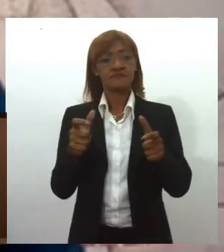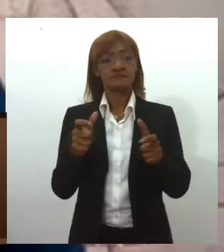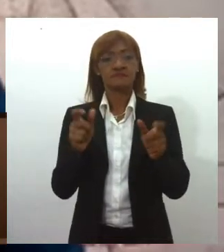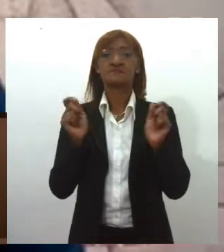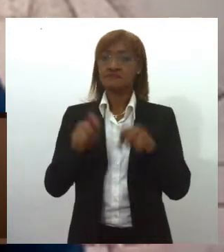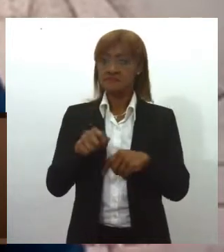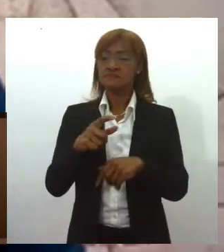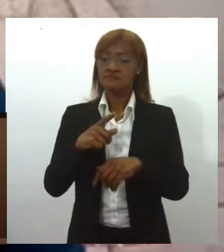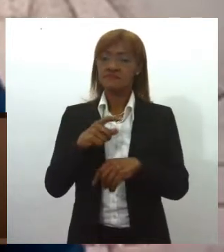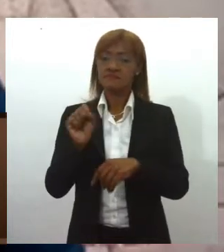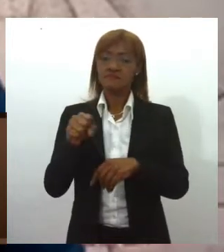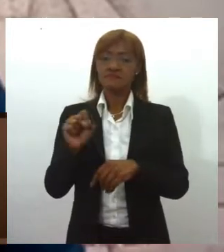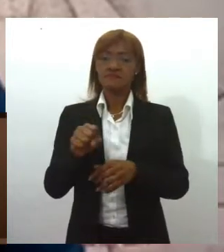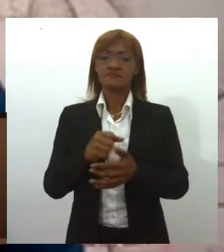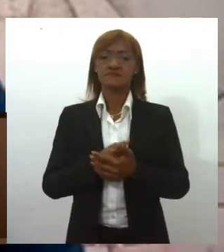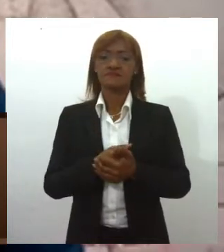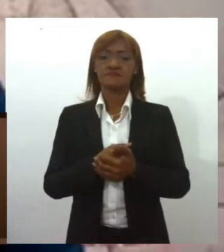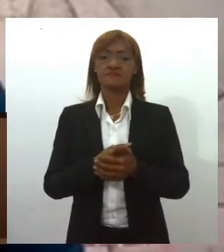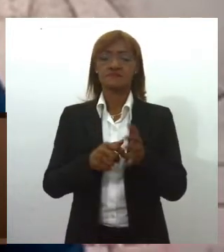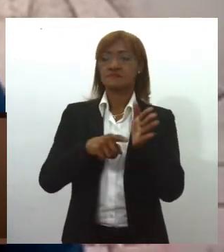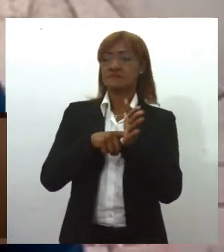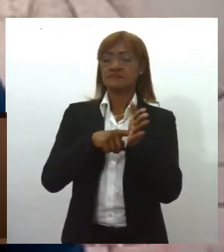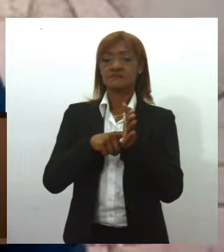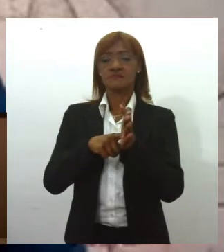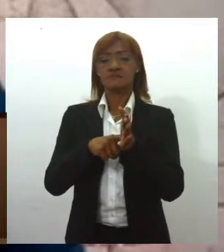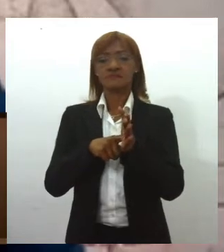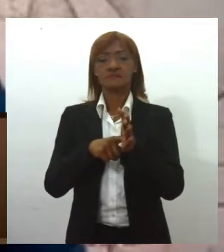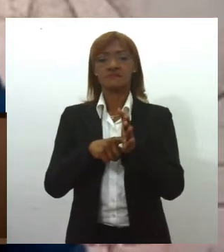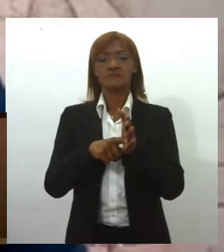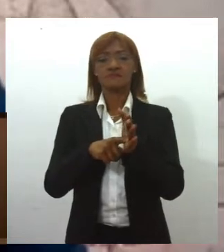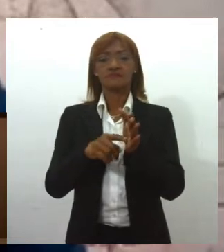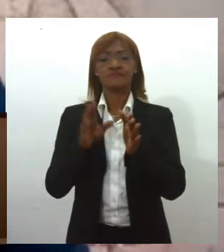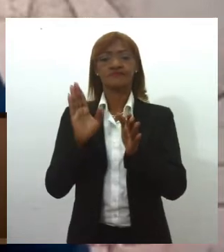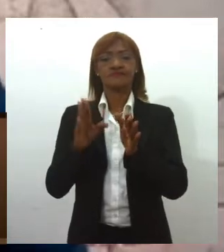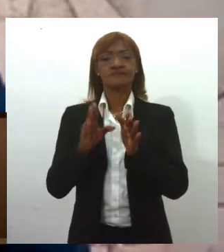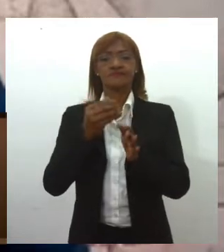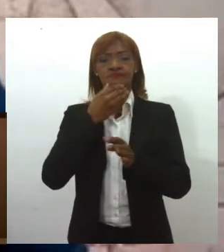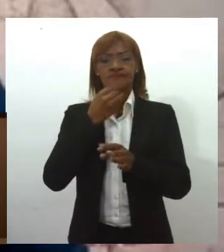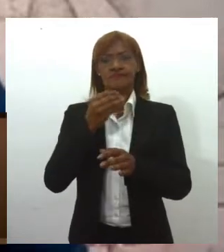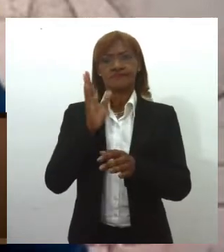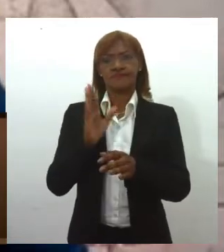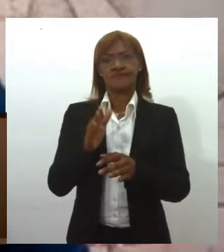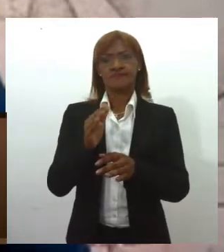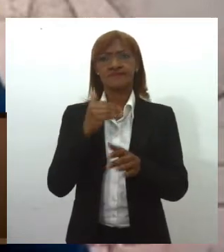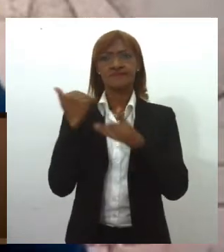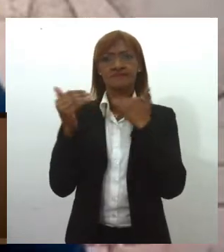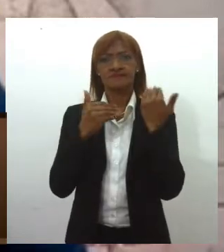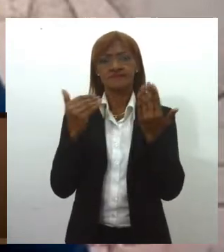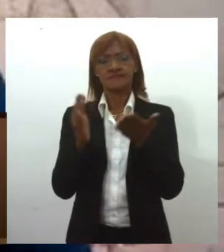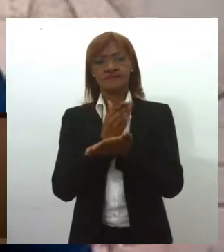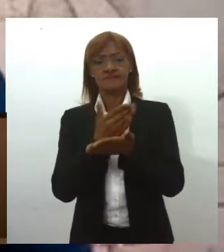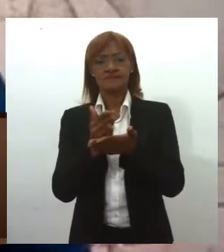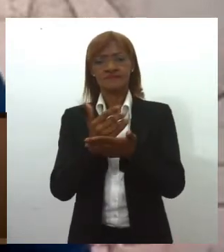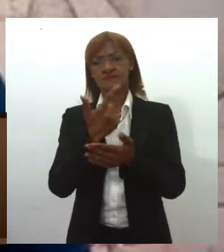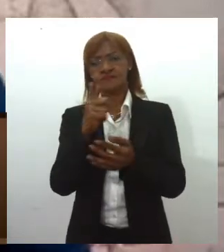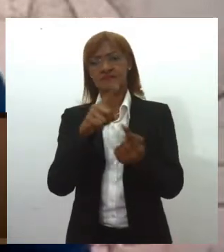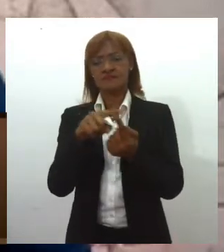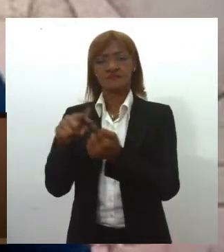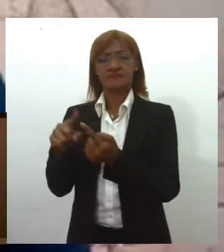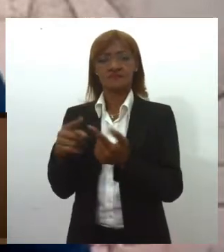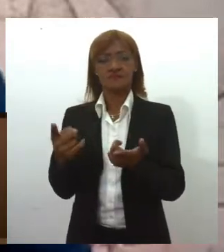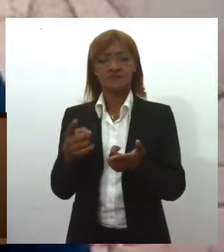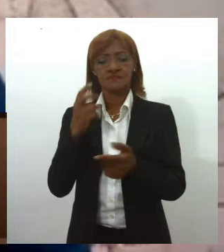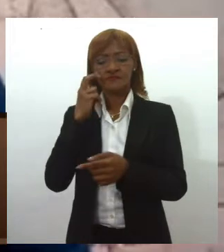realmente. Estudos feitos com homens que morreram por outras causas, né, e a gente foi lá olhou